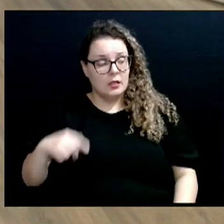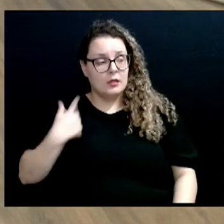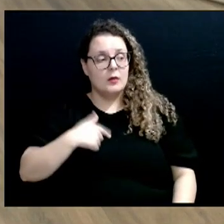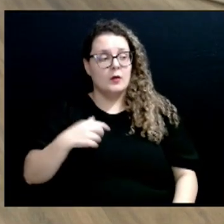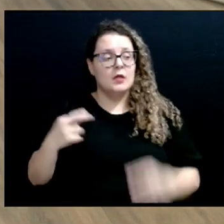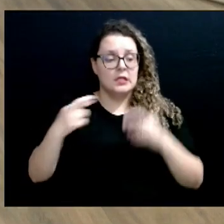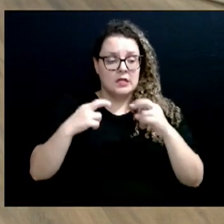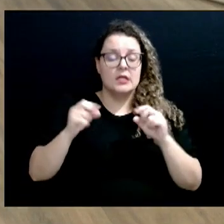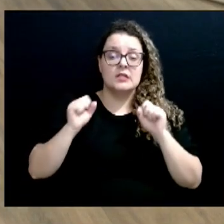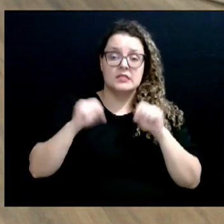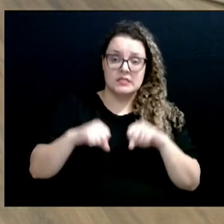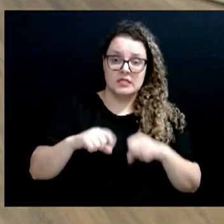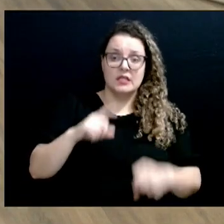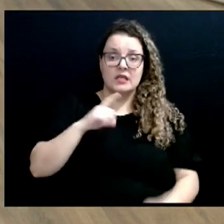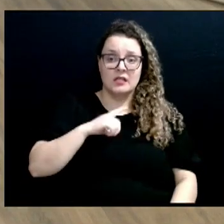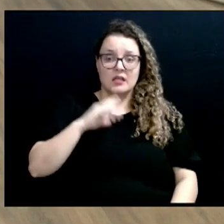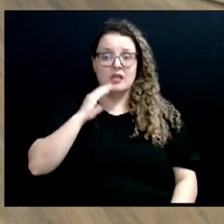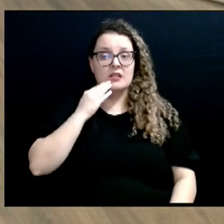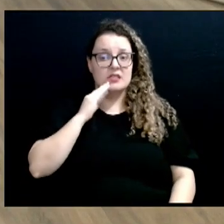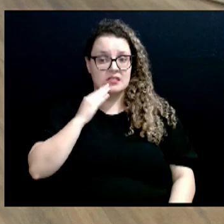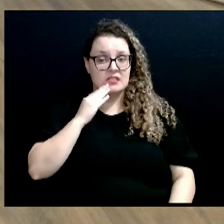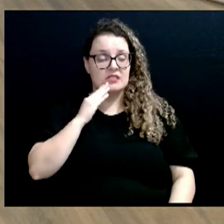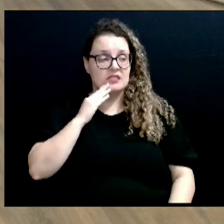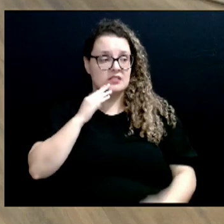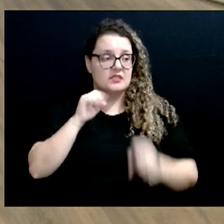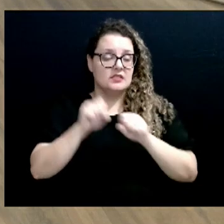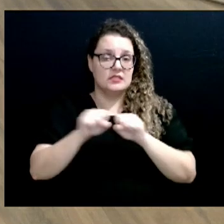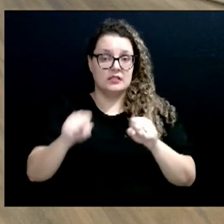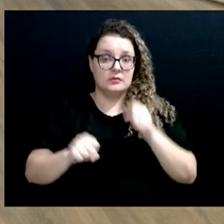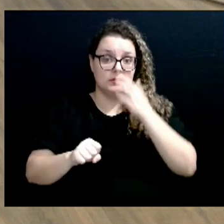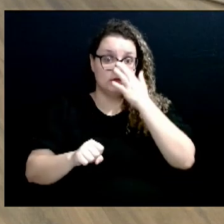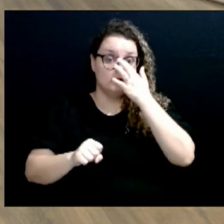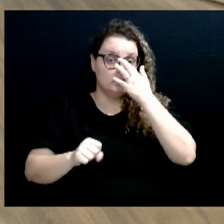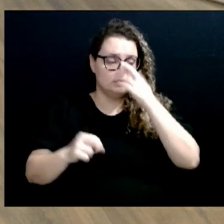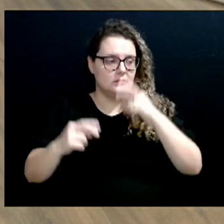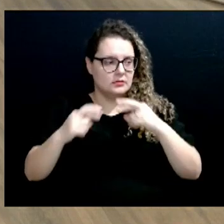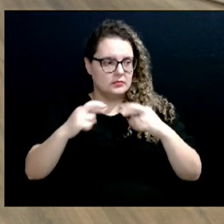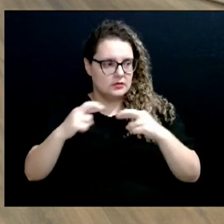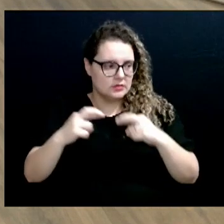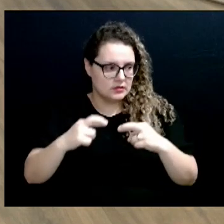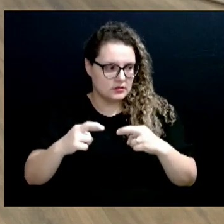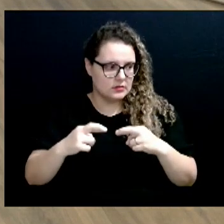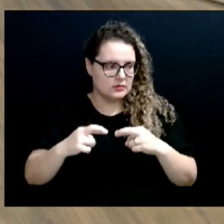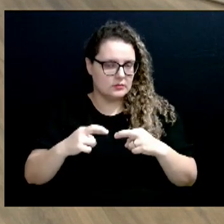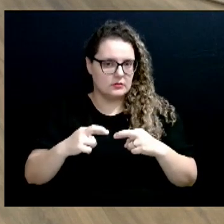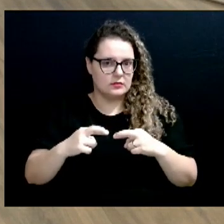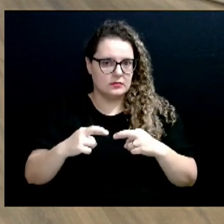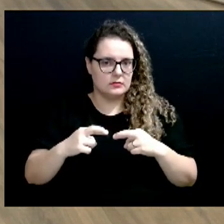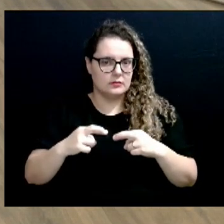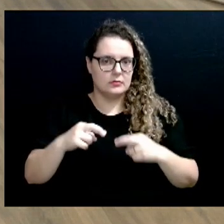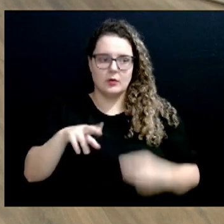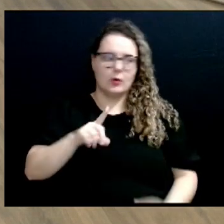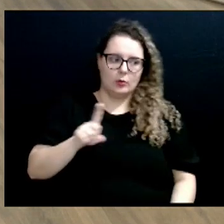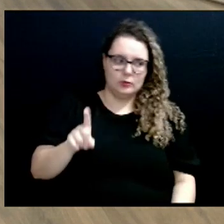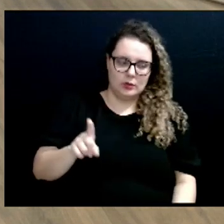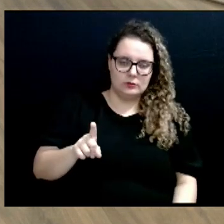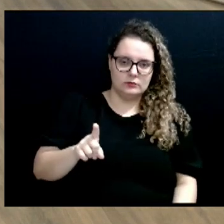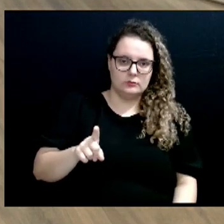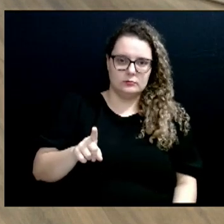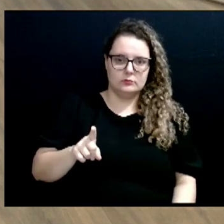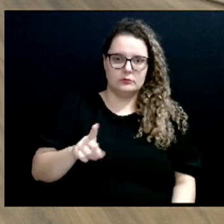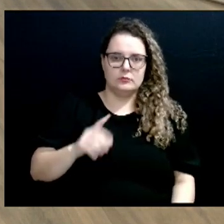existe falha no sistema, na fiscalização, ou não? Essa falha não